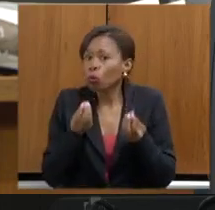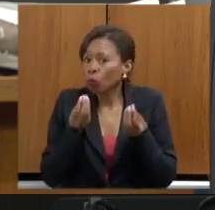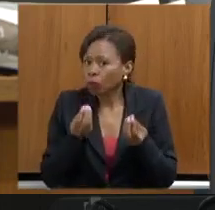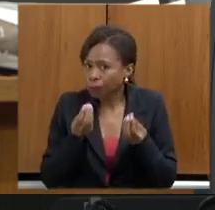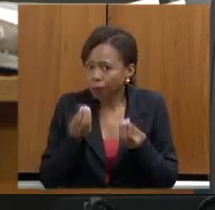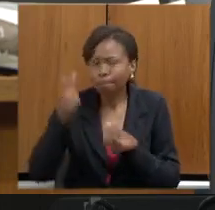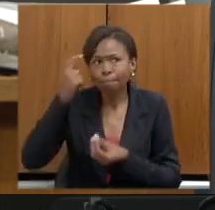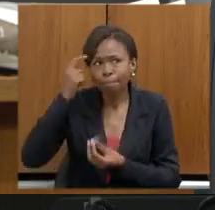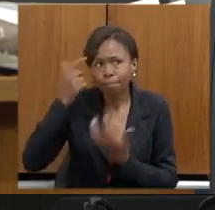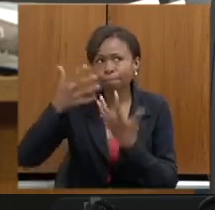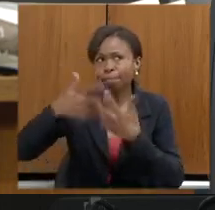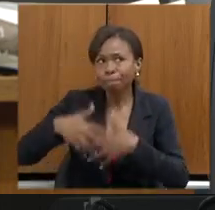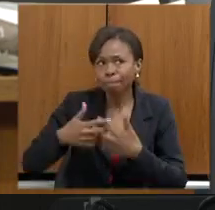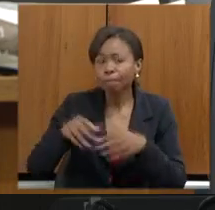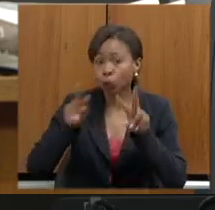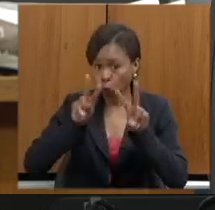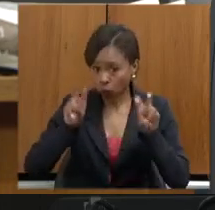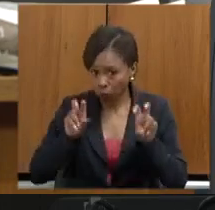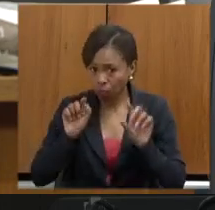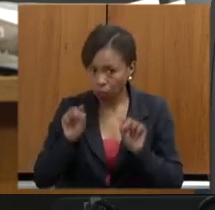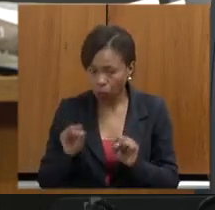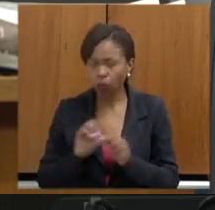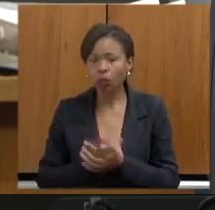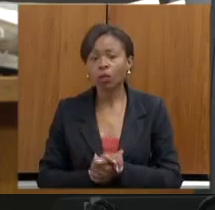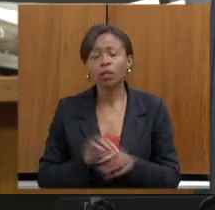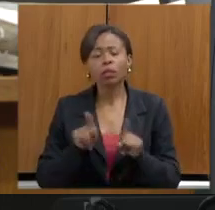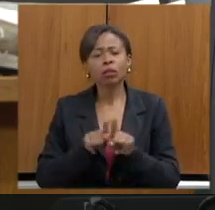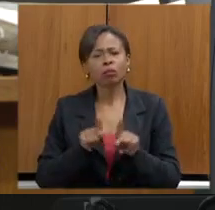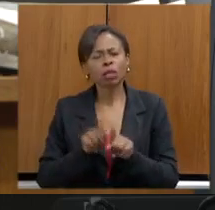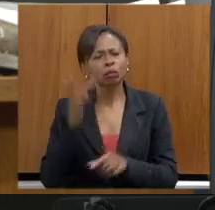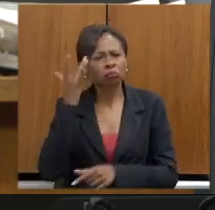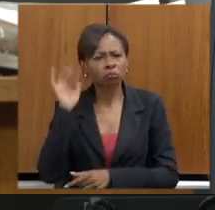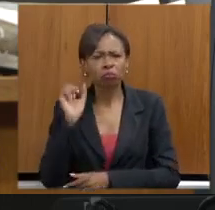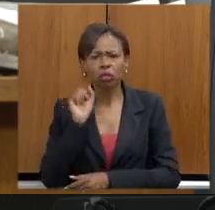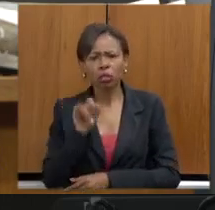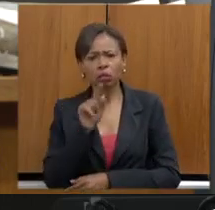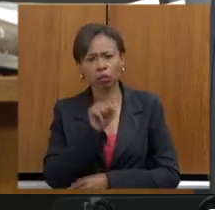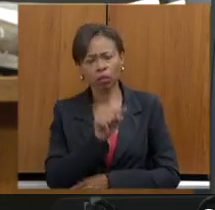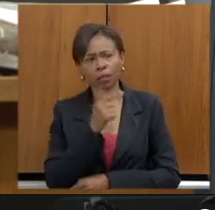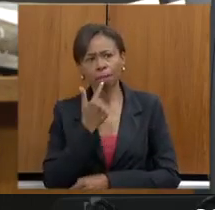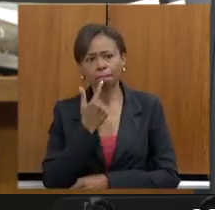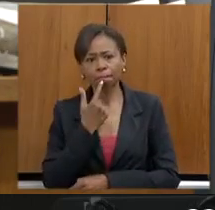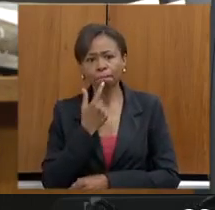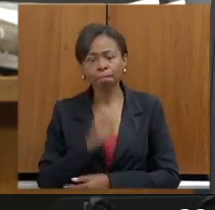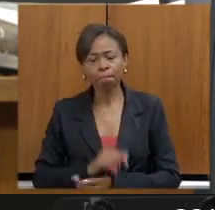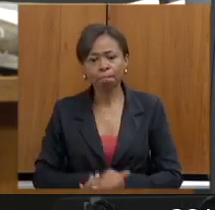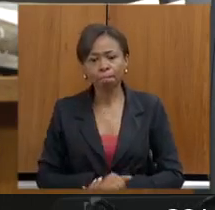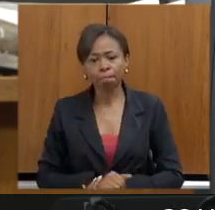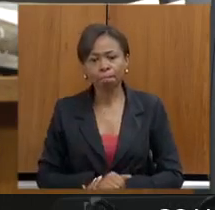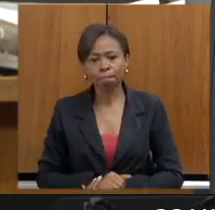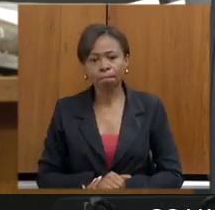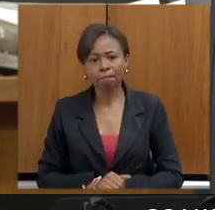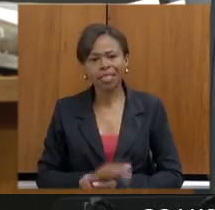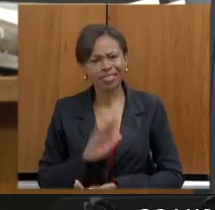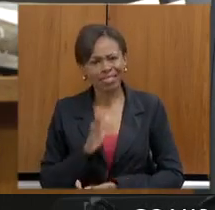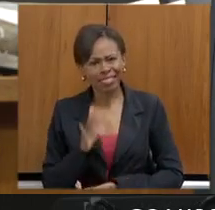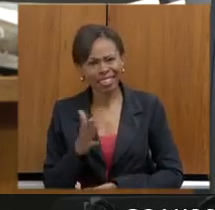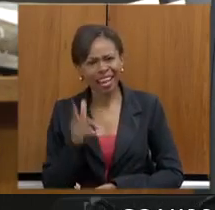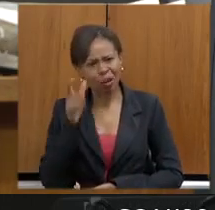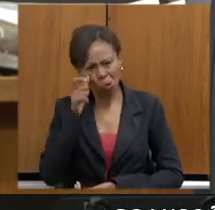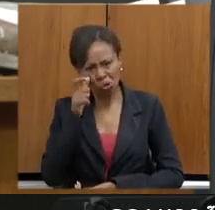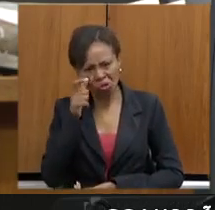para isso e por fim eu não sei se esse ou é teve a curiosidade